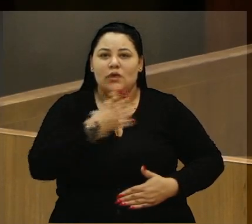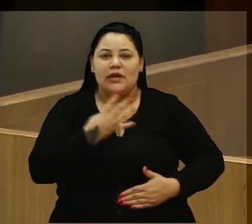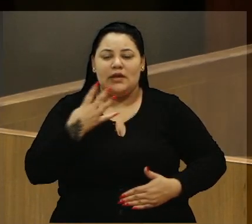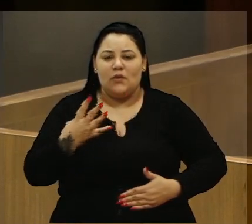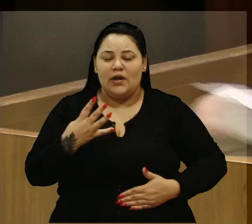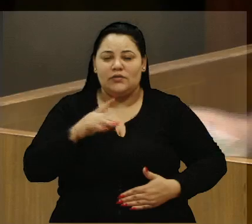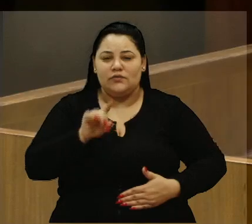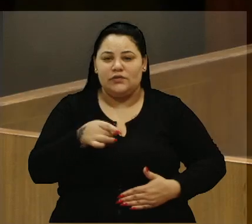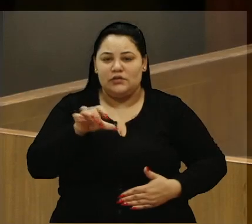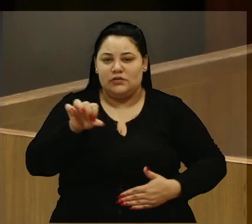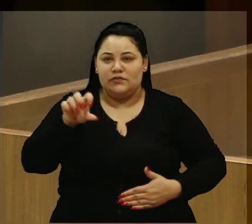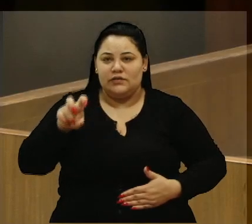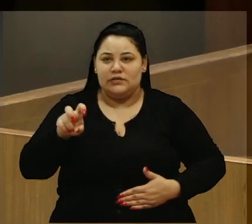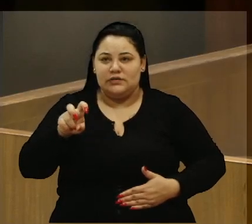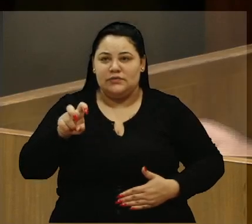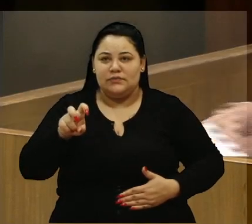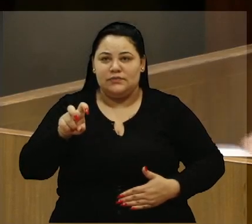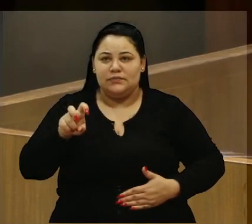44,95.